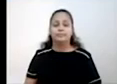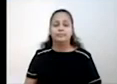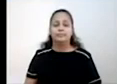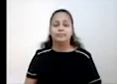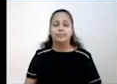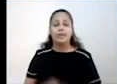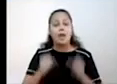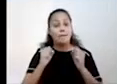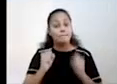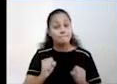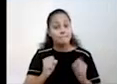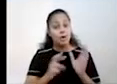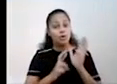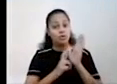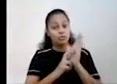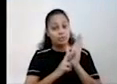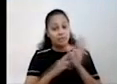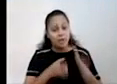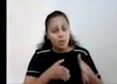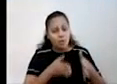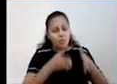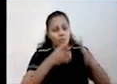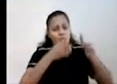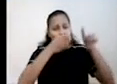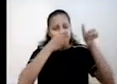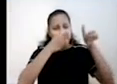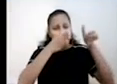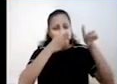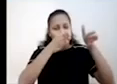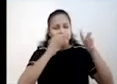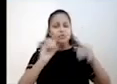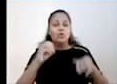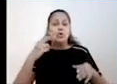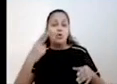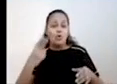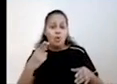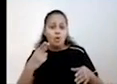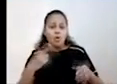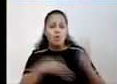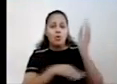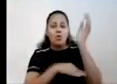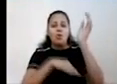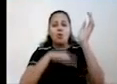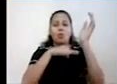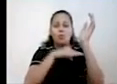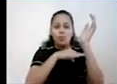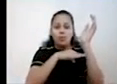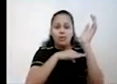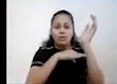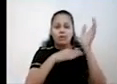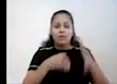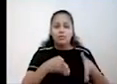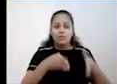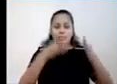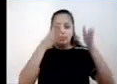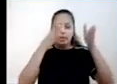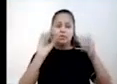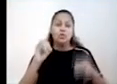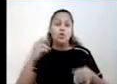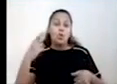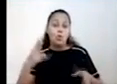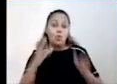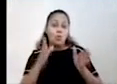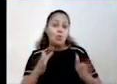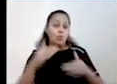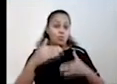A planta baixa pode representar um edifício inteiro, um andar de um prédio ou um quarto individual.